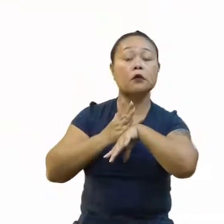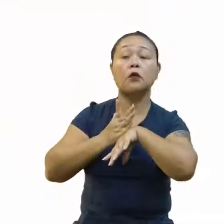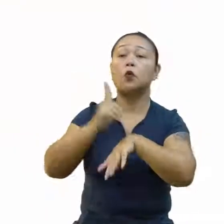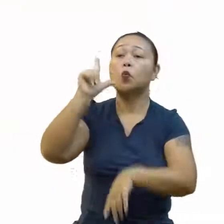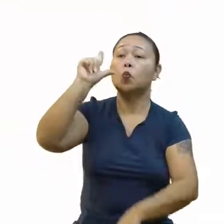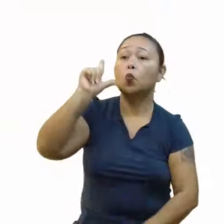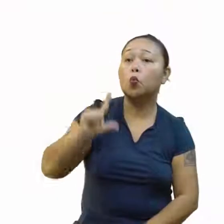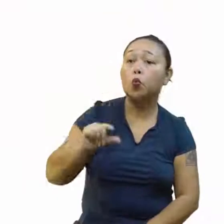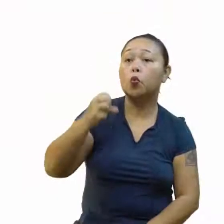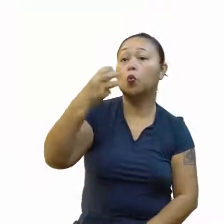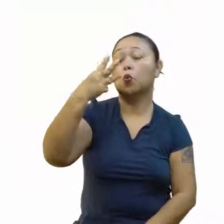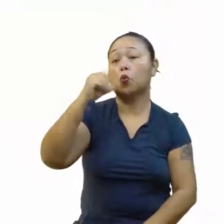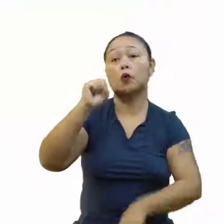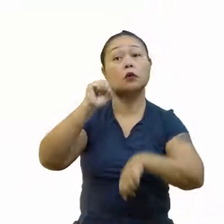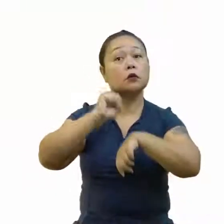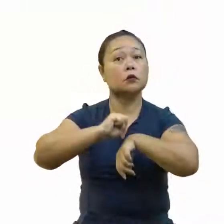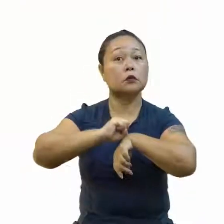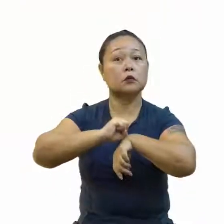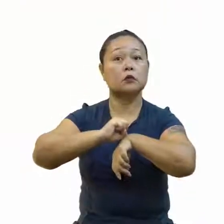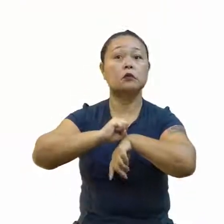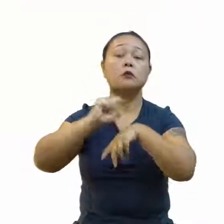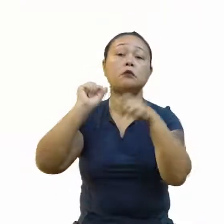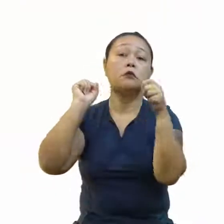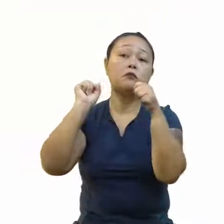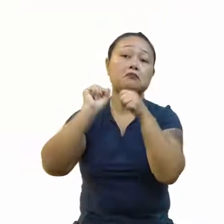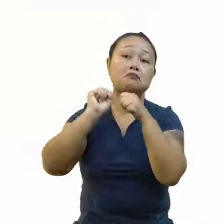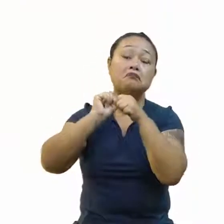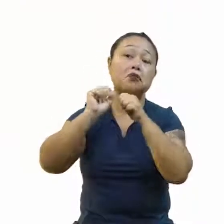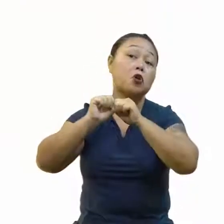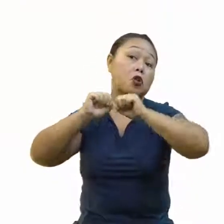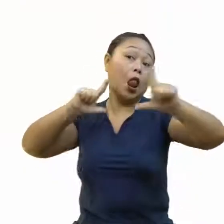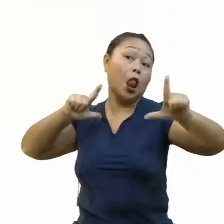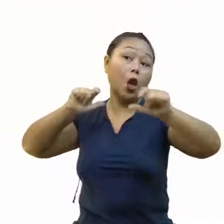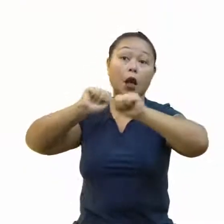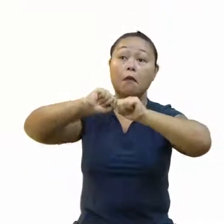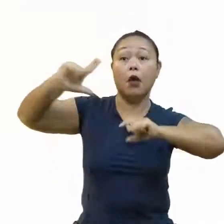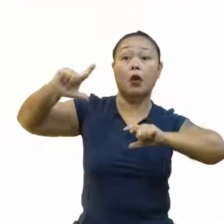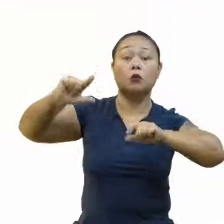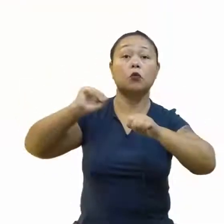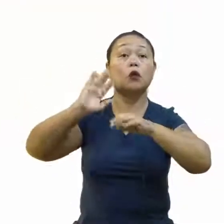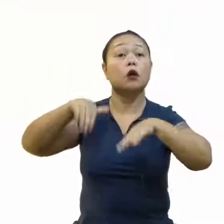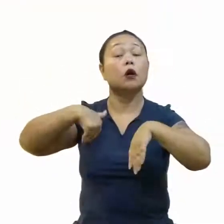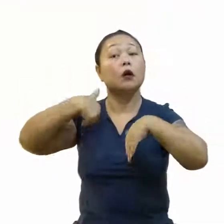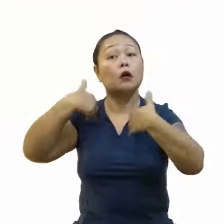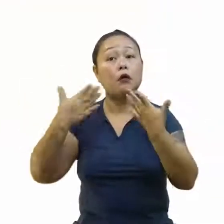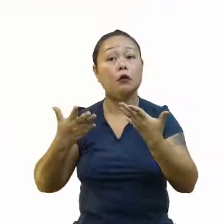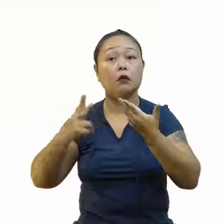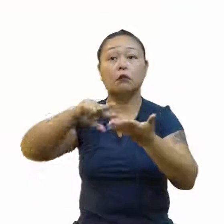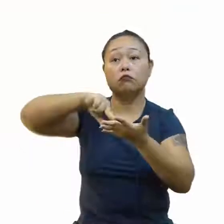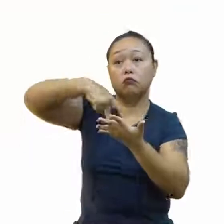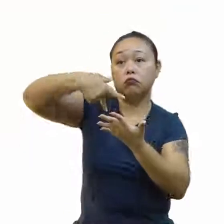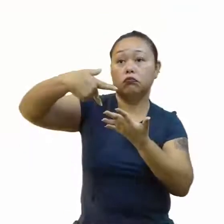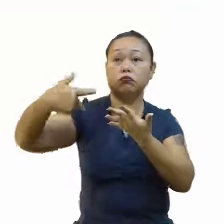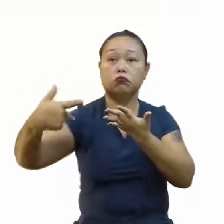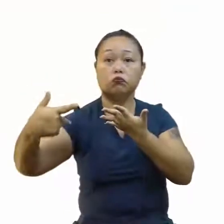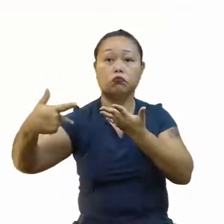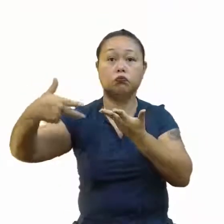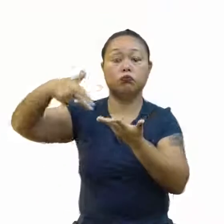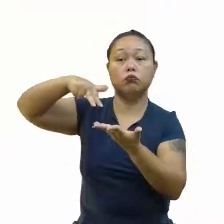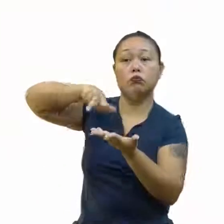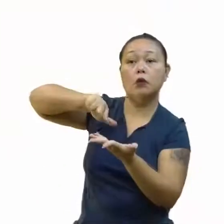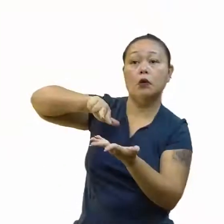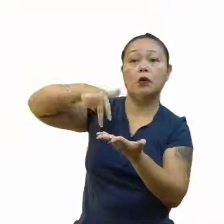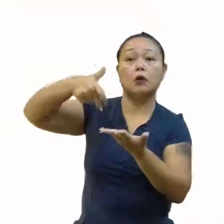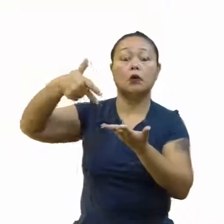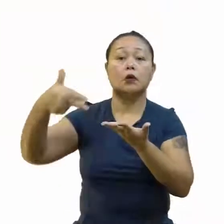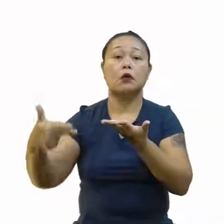que 30 segundos, eu estou fazendo trabalho só de alongamento. Se eu quero trabalhar flexibilidade, eu vou fazer